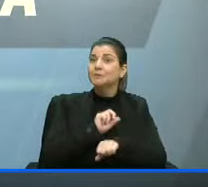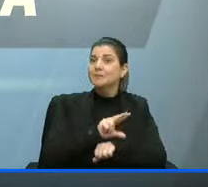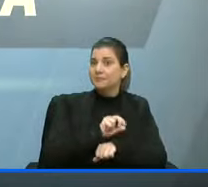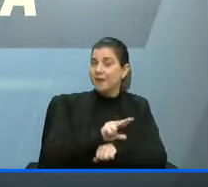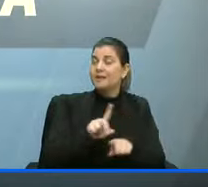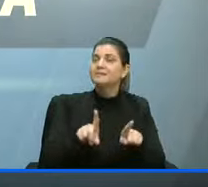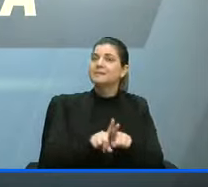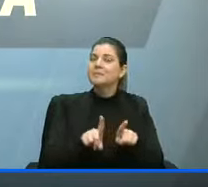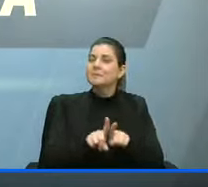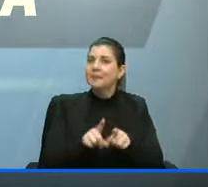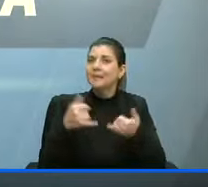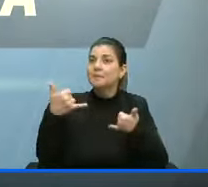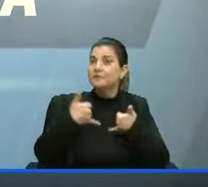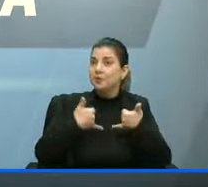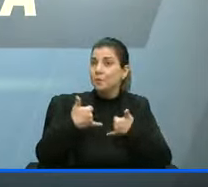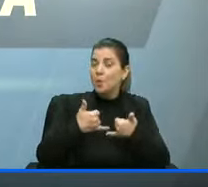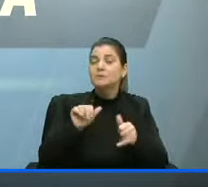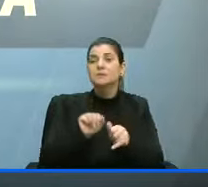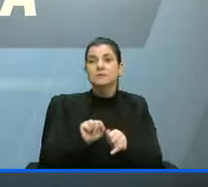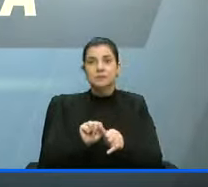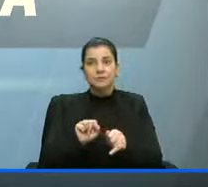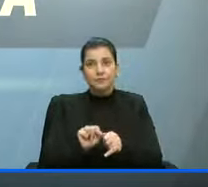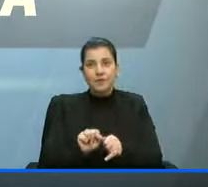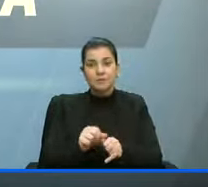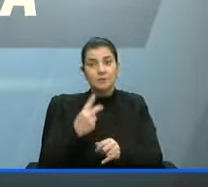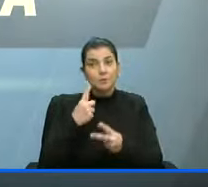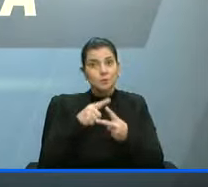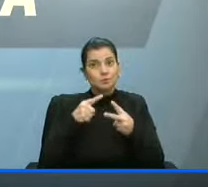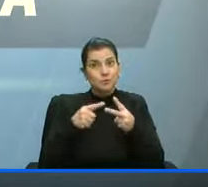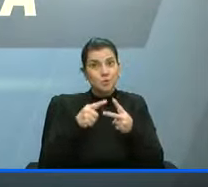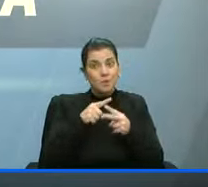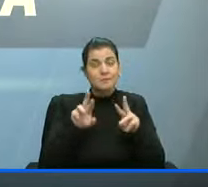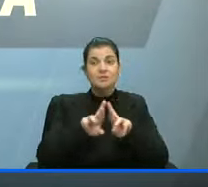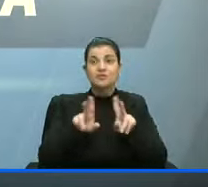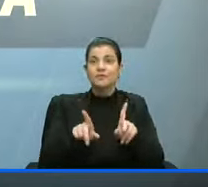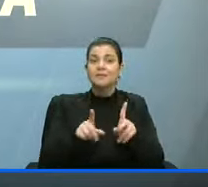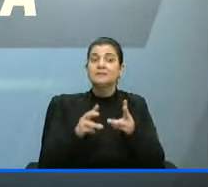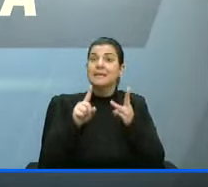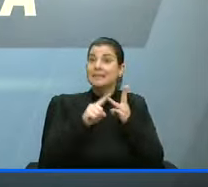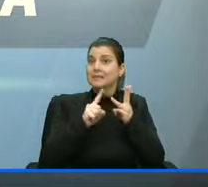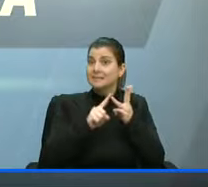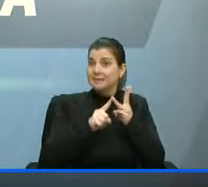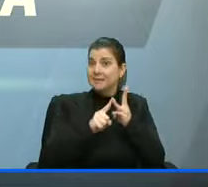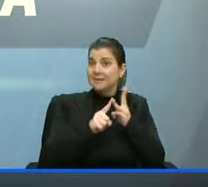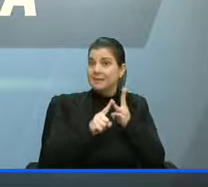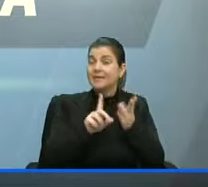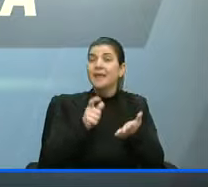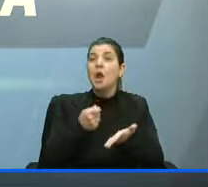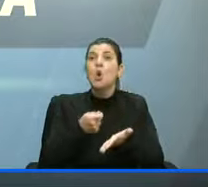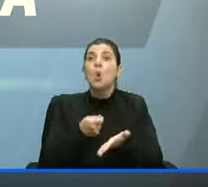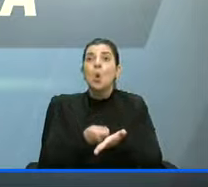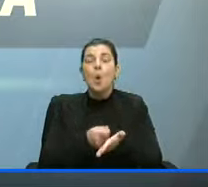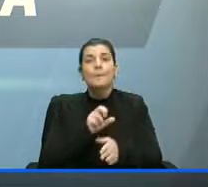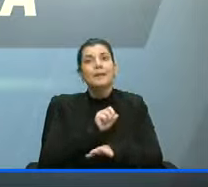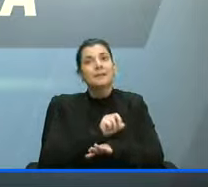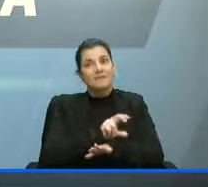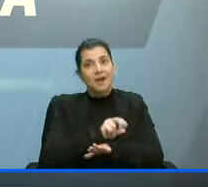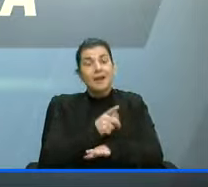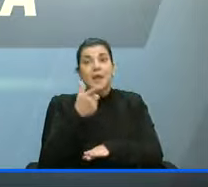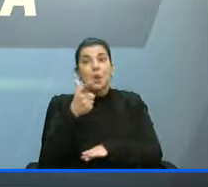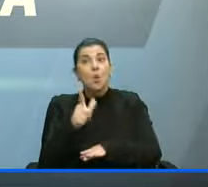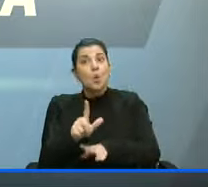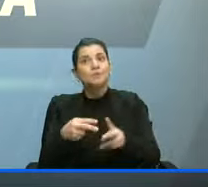falou que estava sendo feito, tá? Então, são duas coisas diferentes. E a terceira coisa, que é a compra da vaga, é outra coisa.